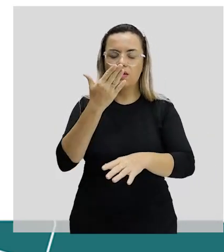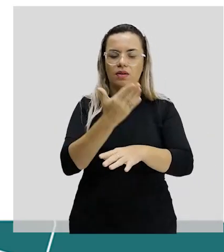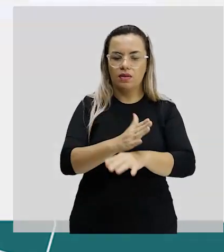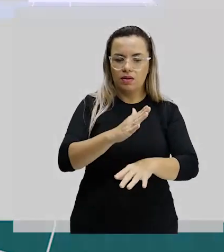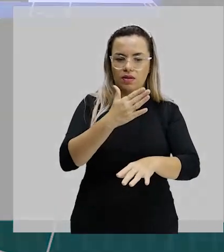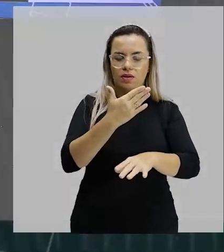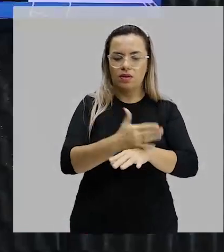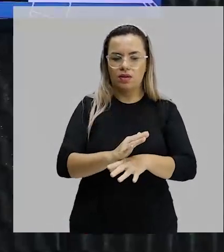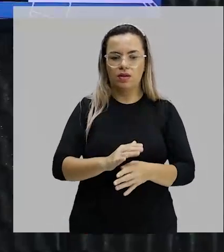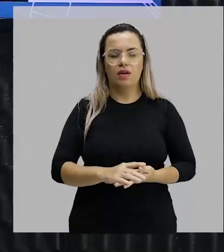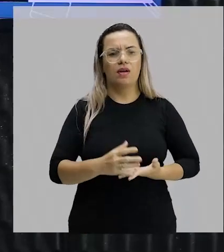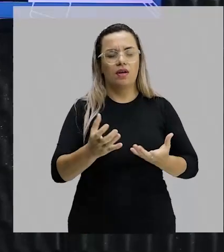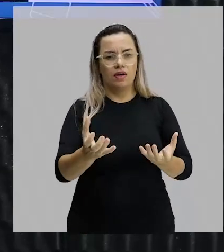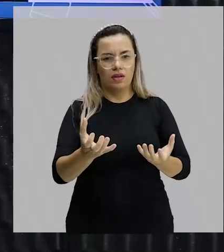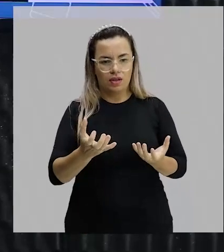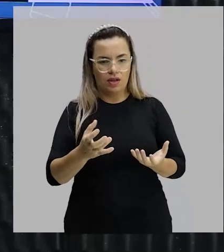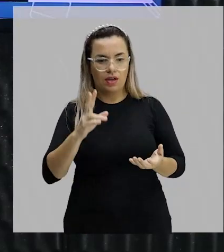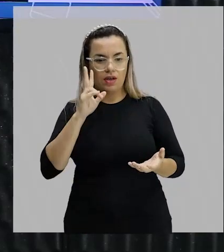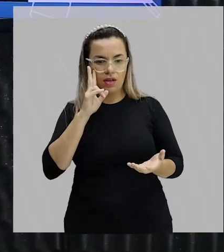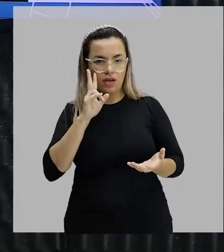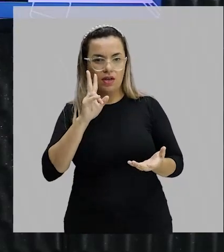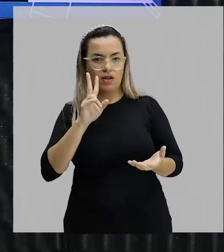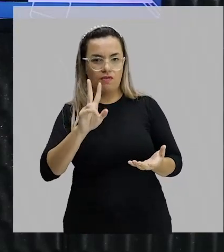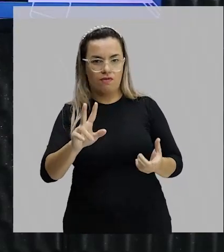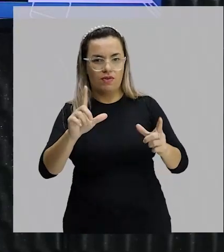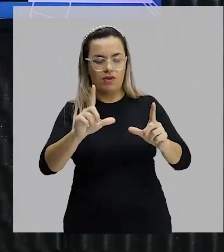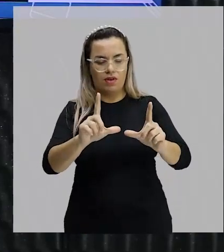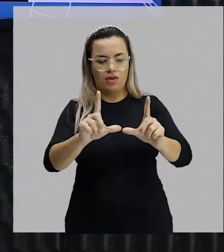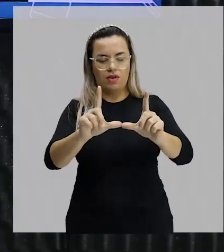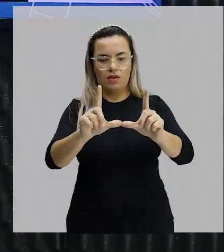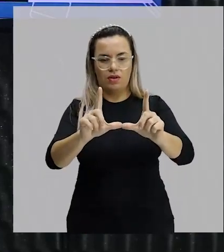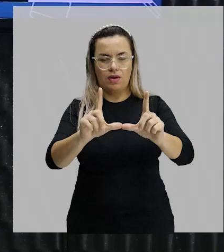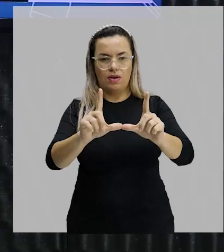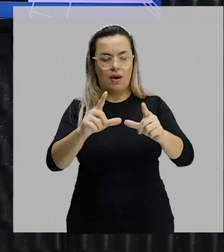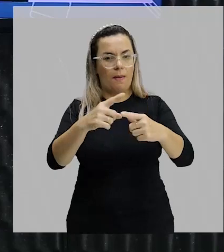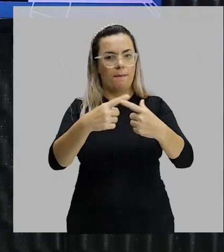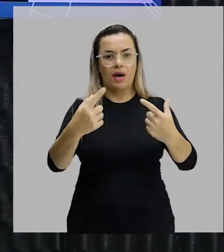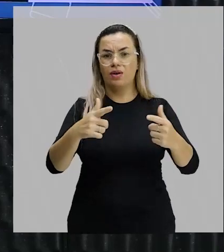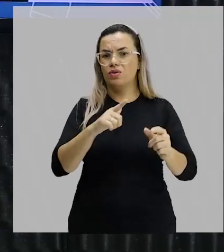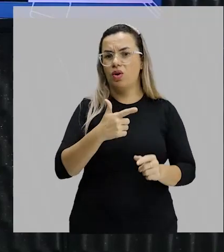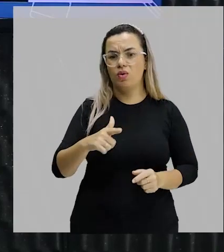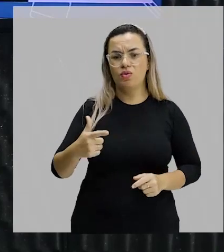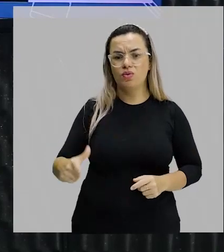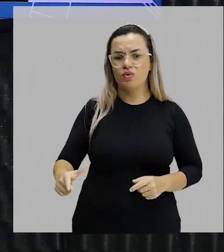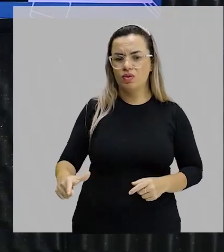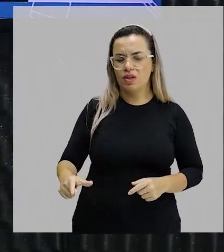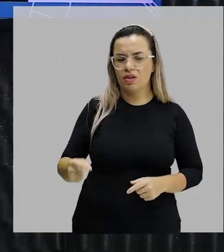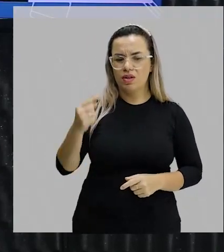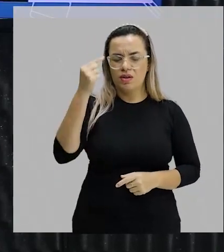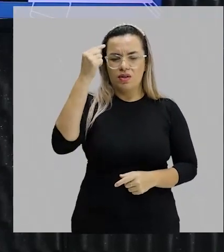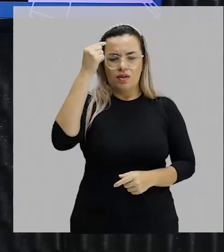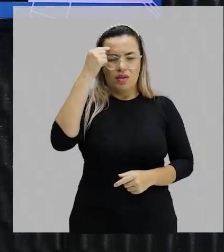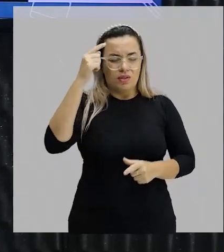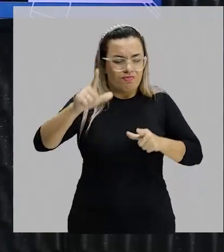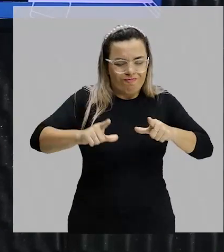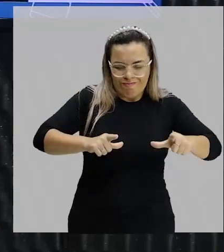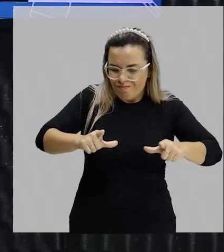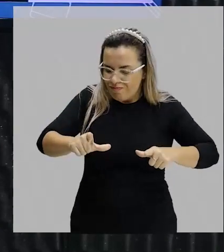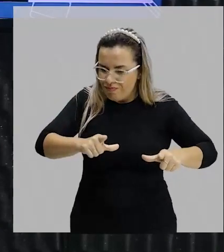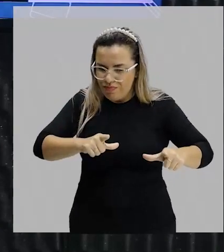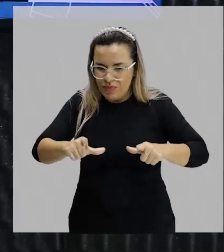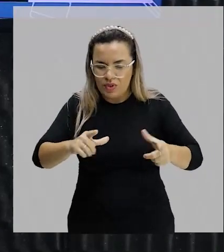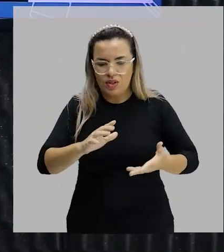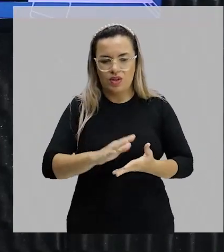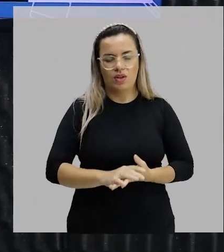As pessoas querem ver o resultado, gostam de ver o resultado, mas não têm noção do trabalho que realmente nós temos quando alguém diz assim: ei, vamos embora